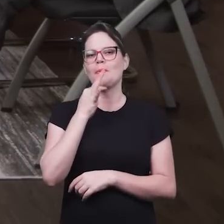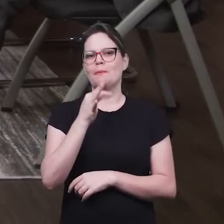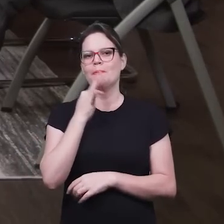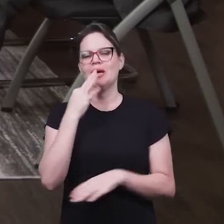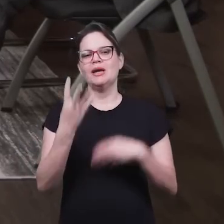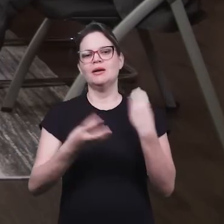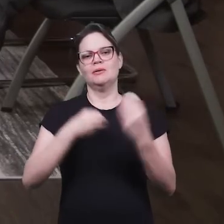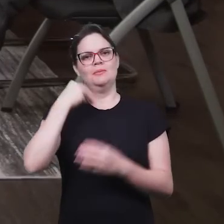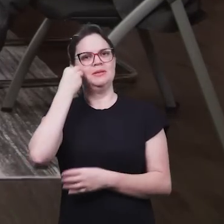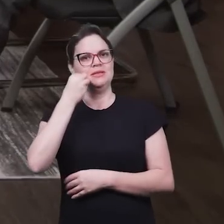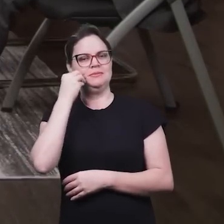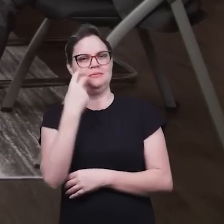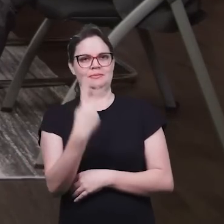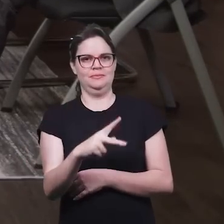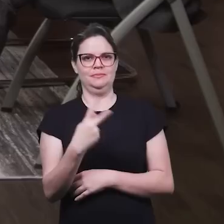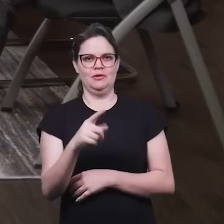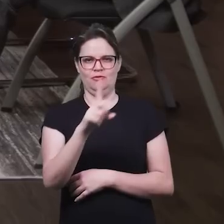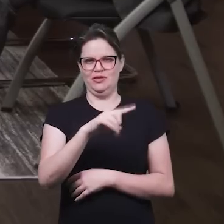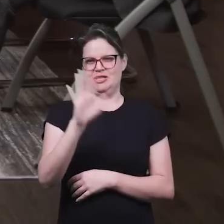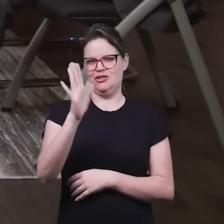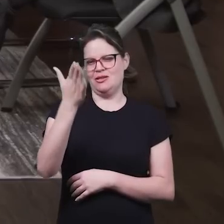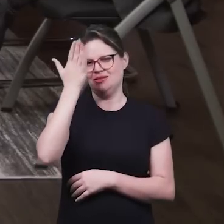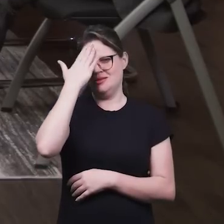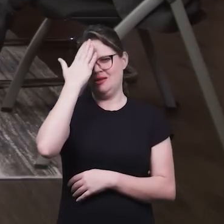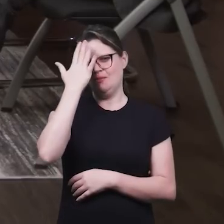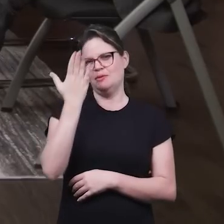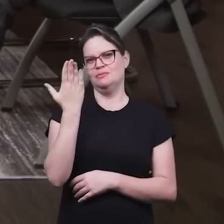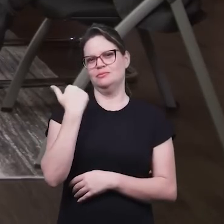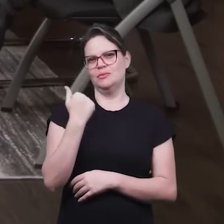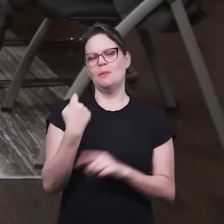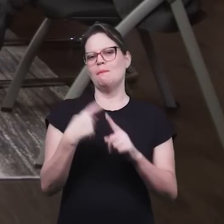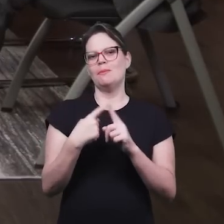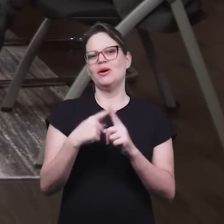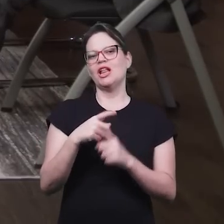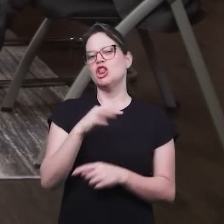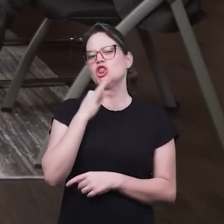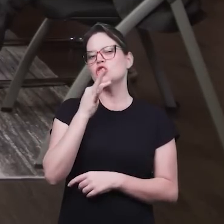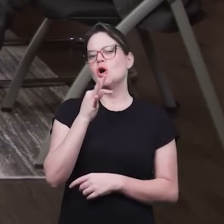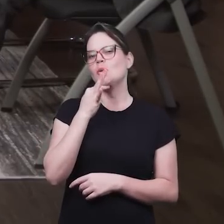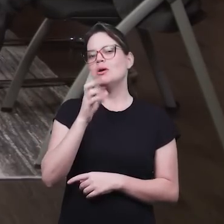a experiência de Tomé, como muitos já conhecem, foi